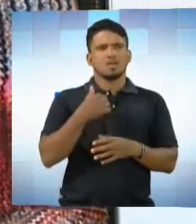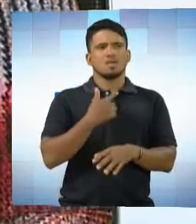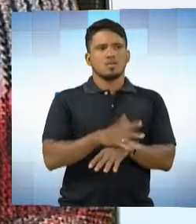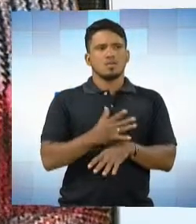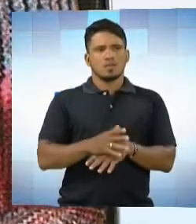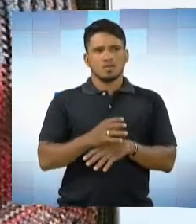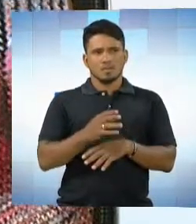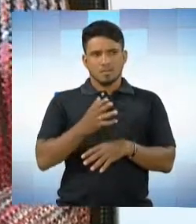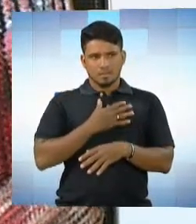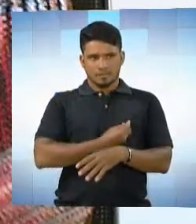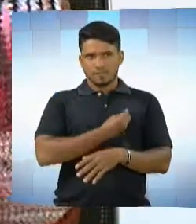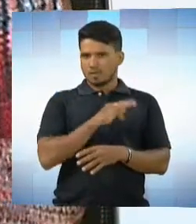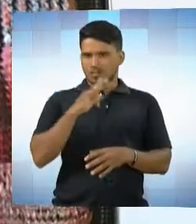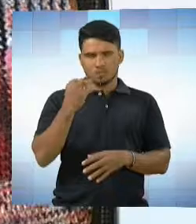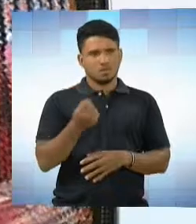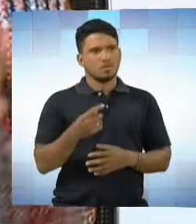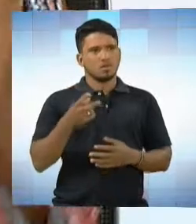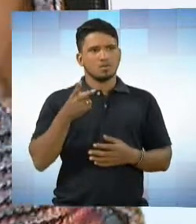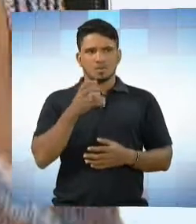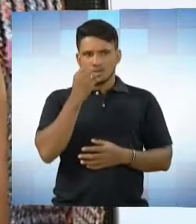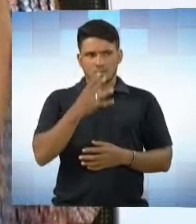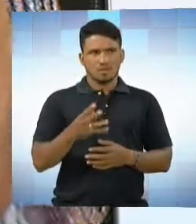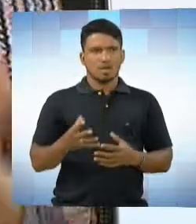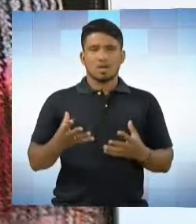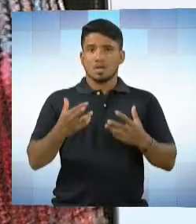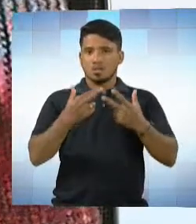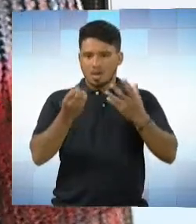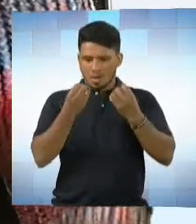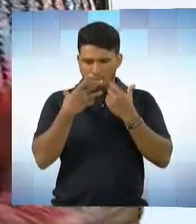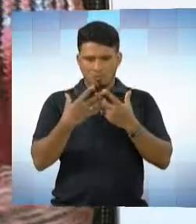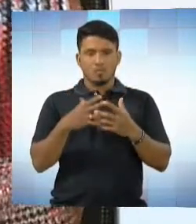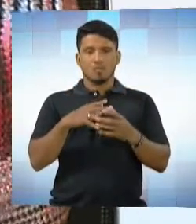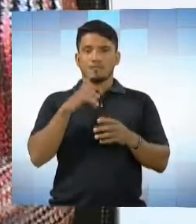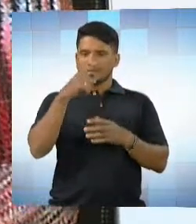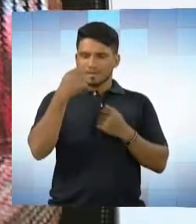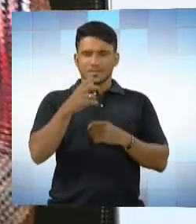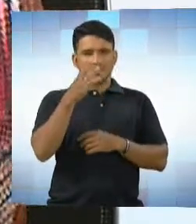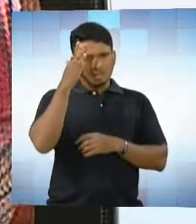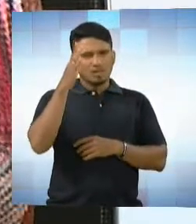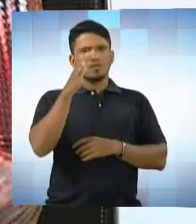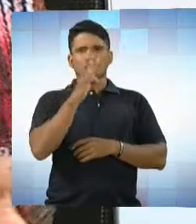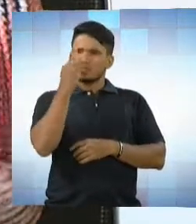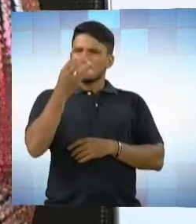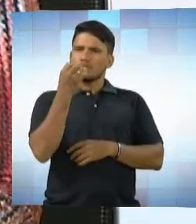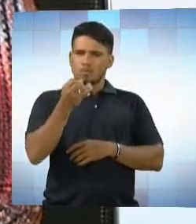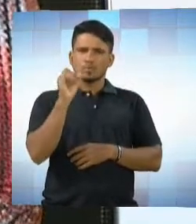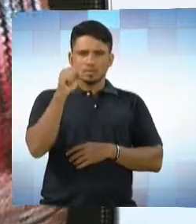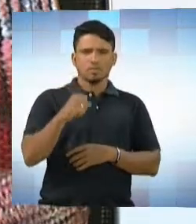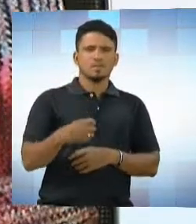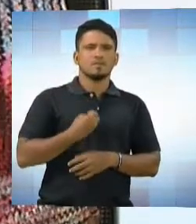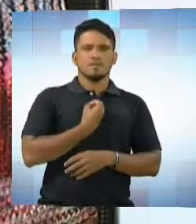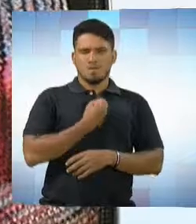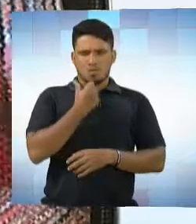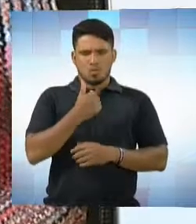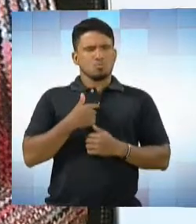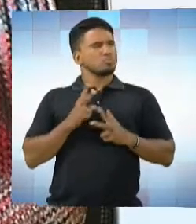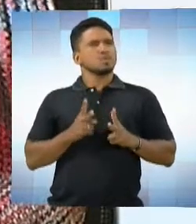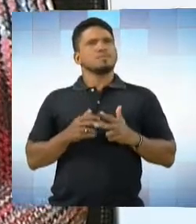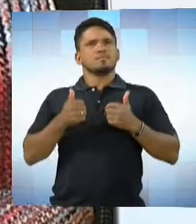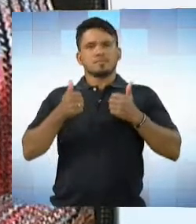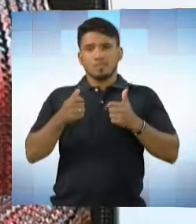ser positivo na minha vida toda, que isso é muito bom, atrai coisas boas. Eu acho que o nosso futuro... É bom, se não